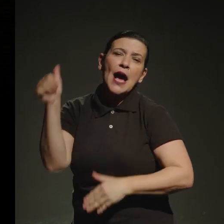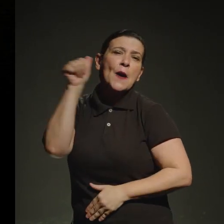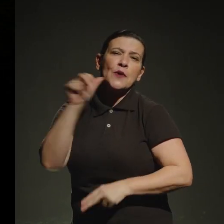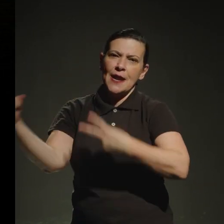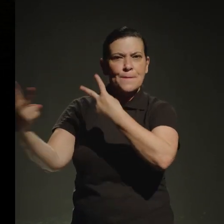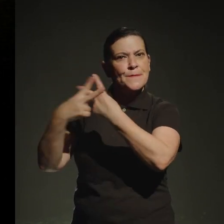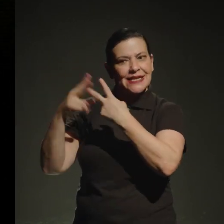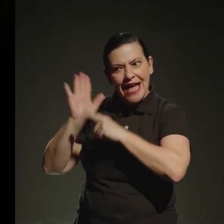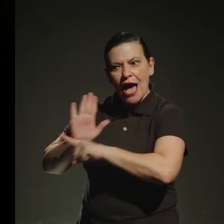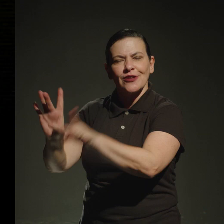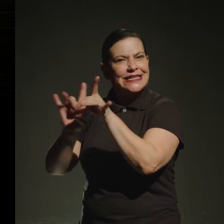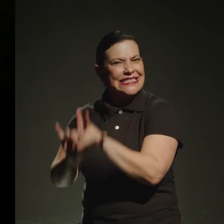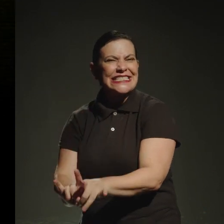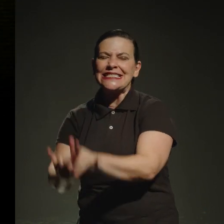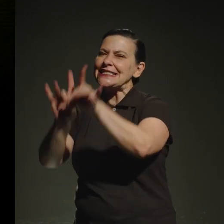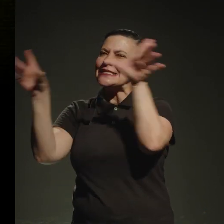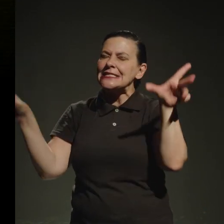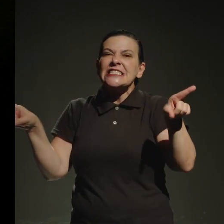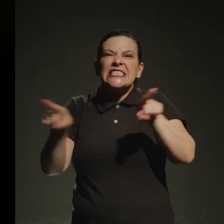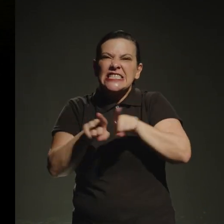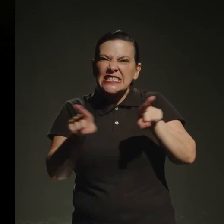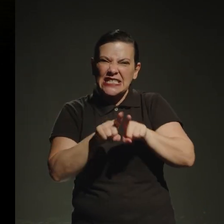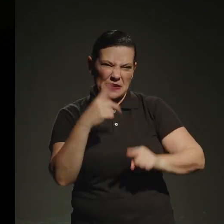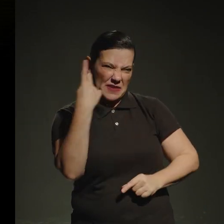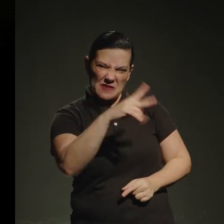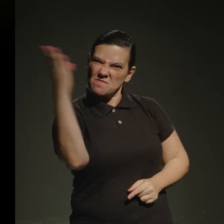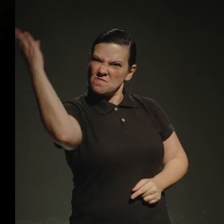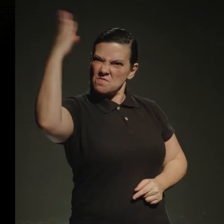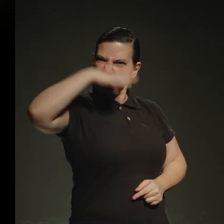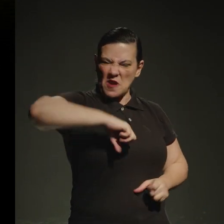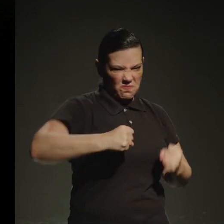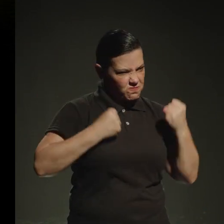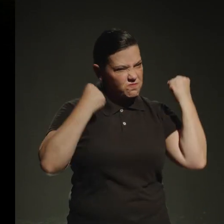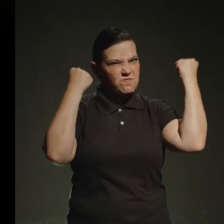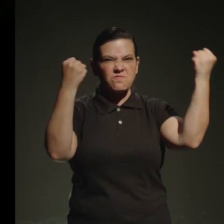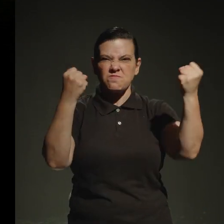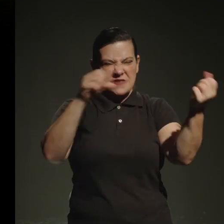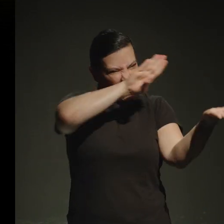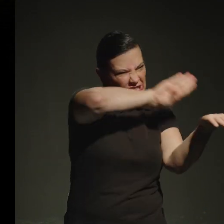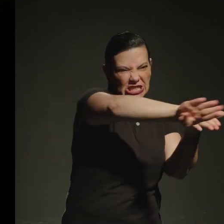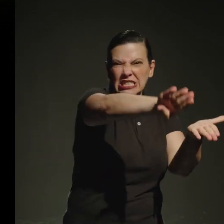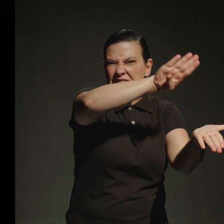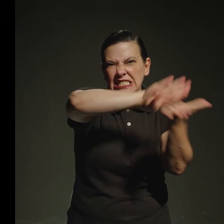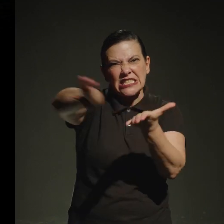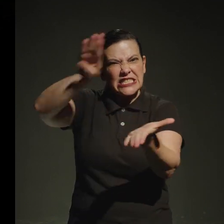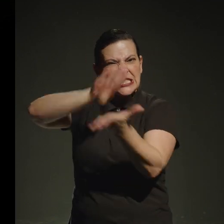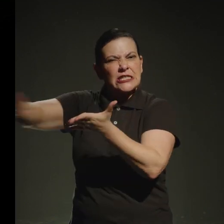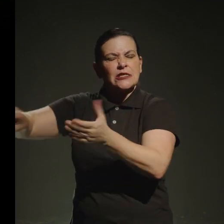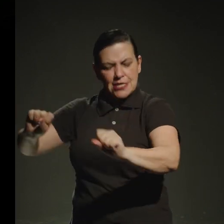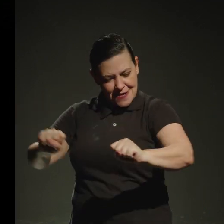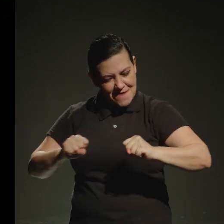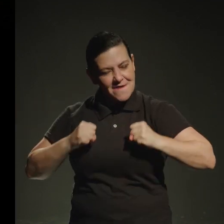Cena 9, de como se introduz na narrativa a idolatrada figura de Dulcinea del Toboso,